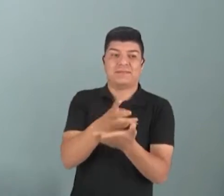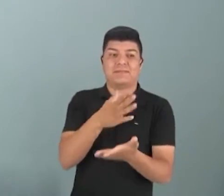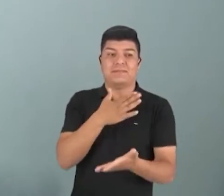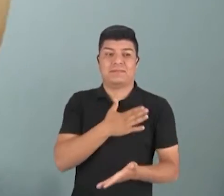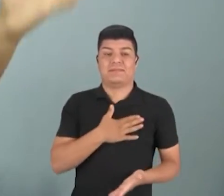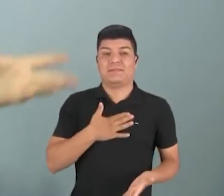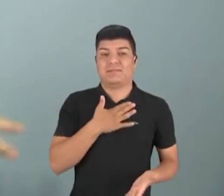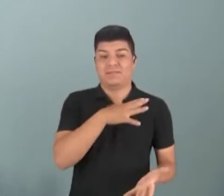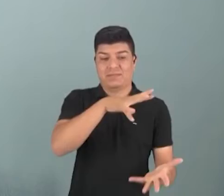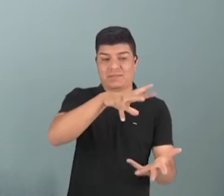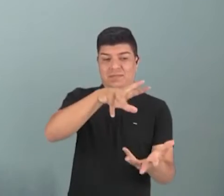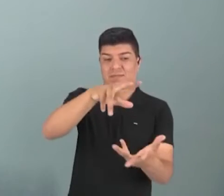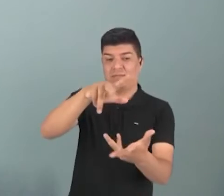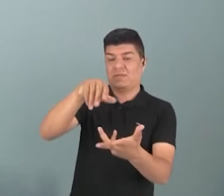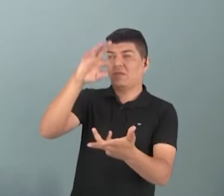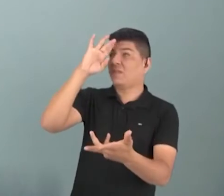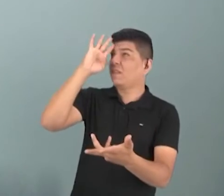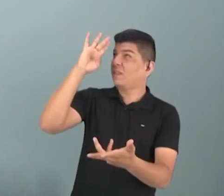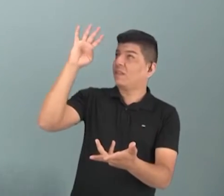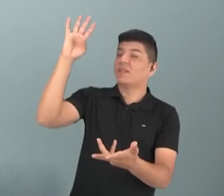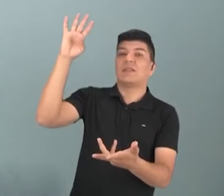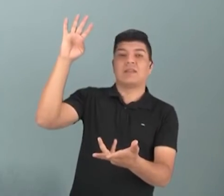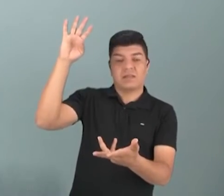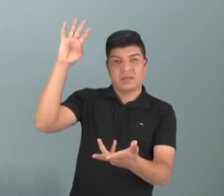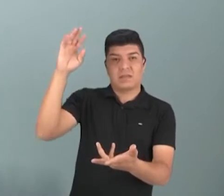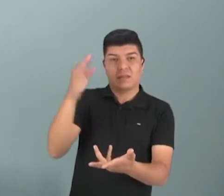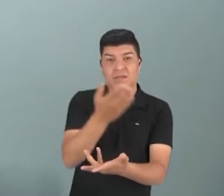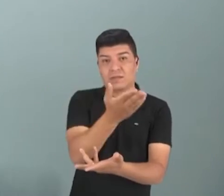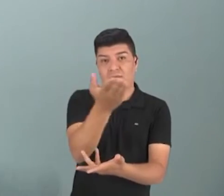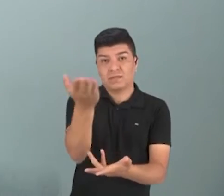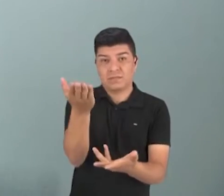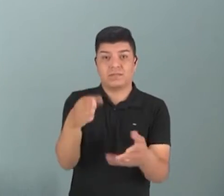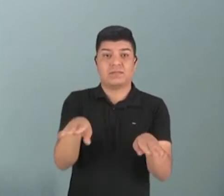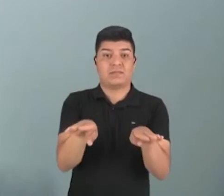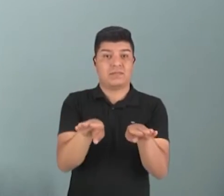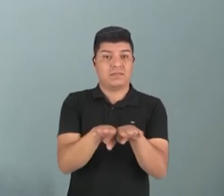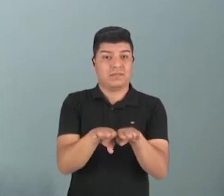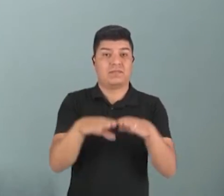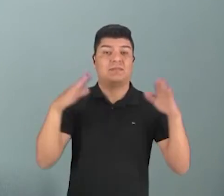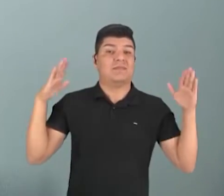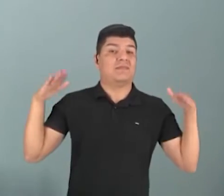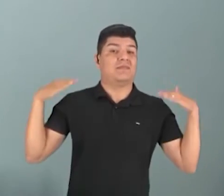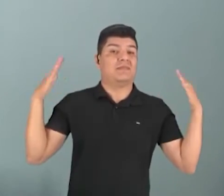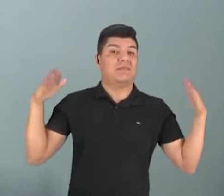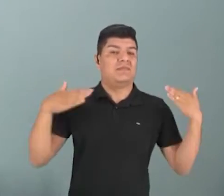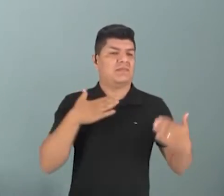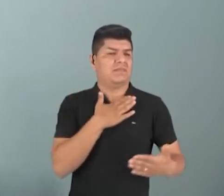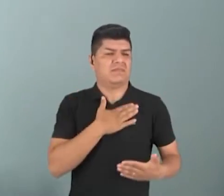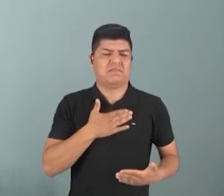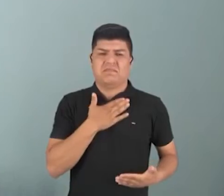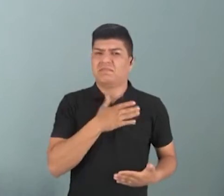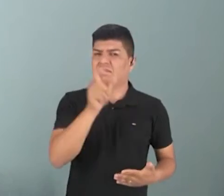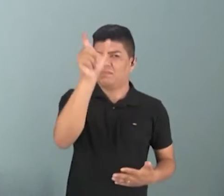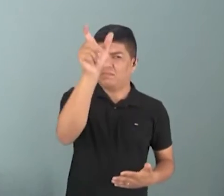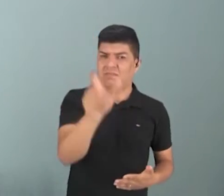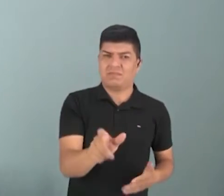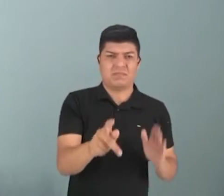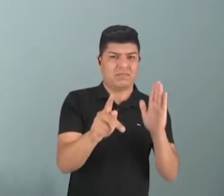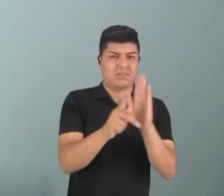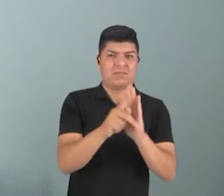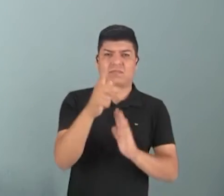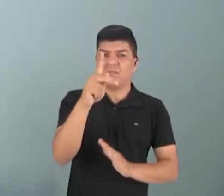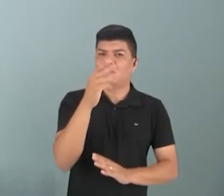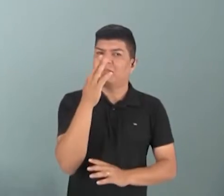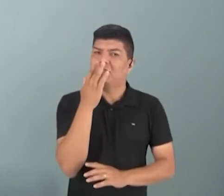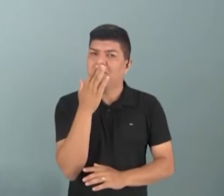gostava do Mundo da Imaginação seja você também Alegre gosto do jeito que você é da